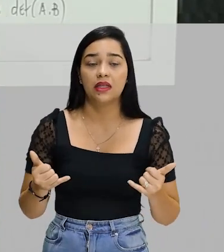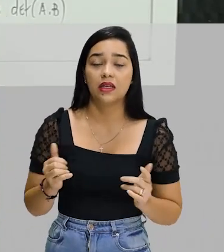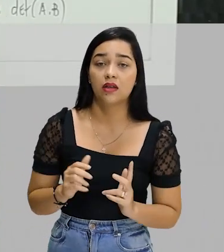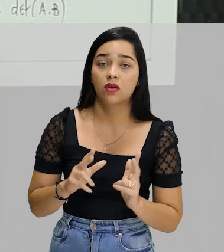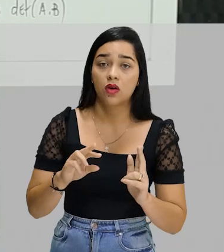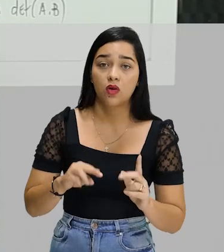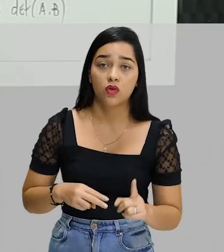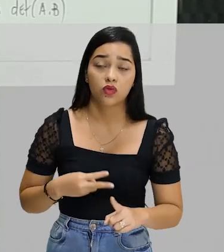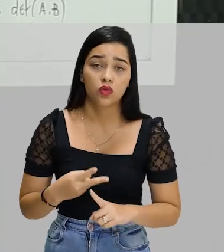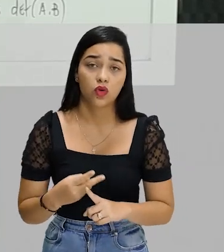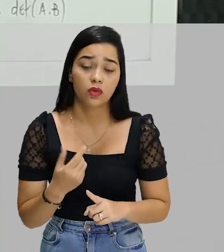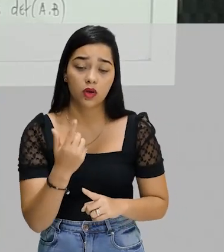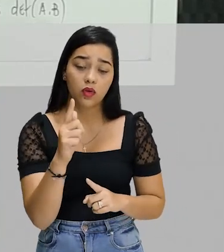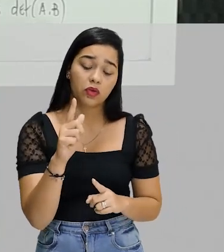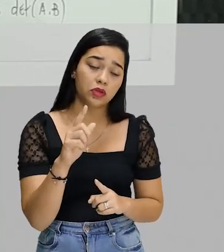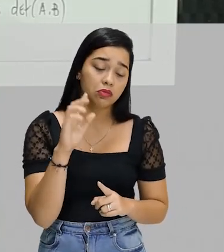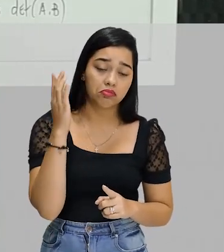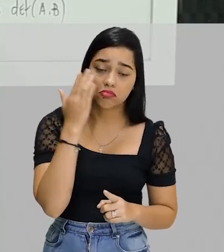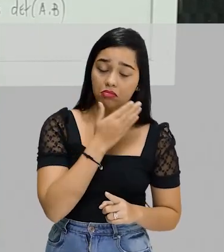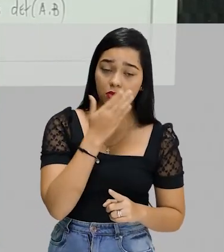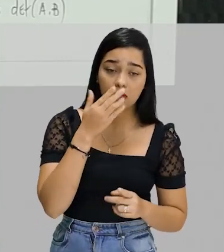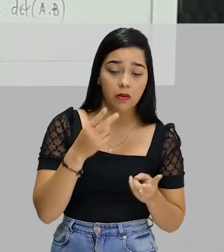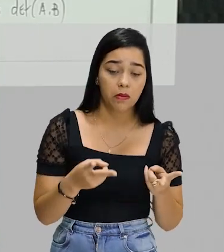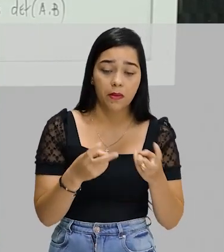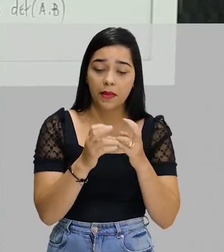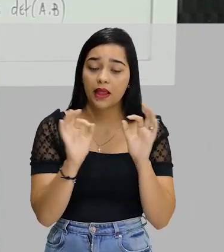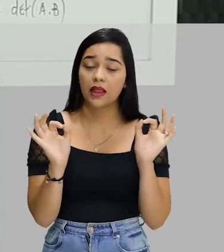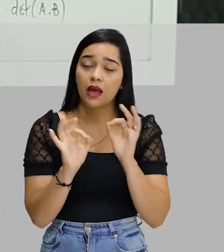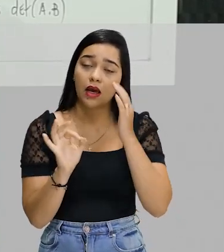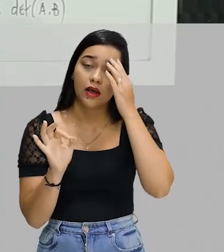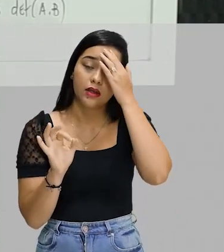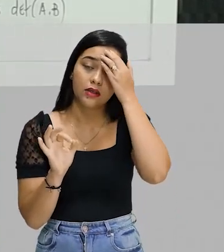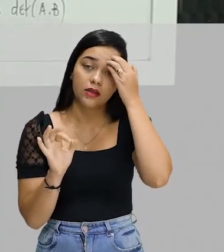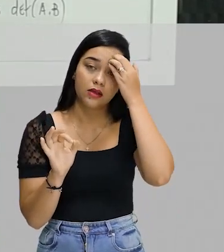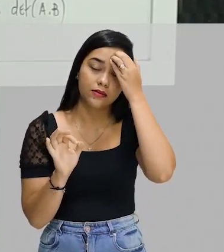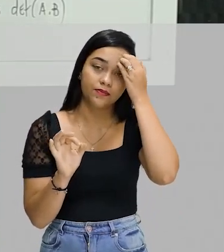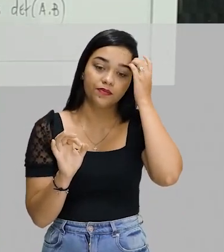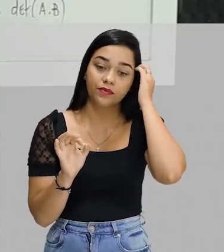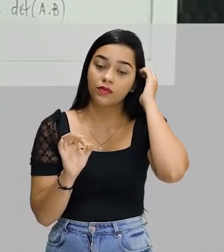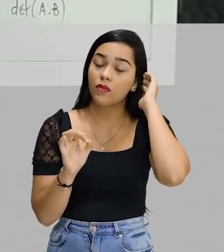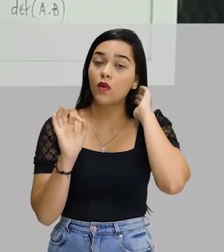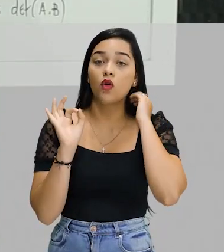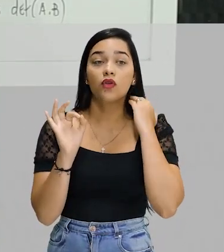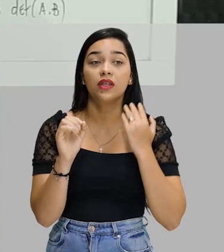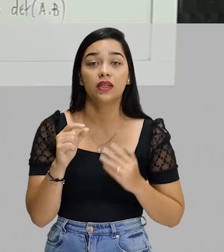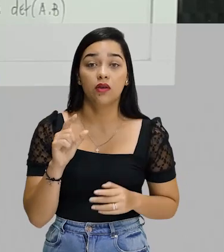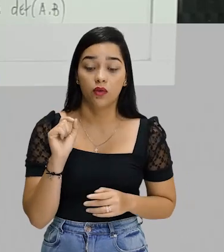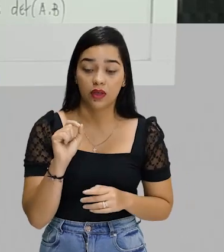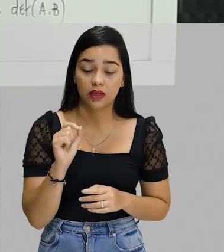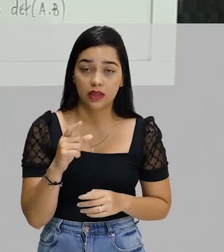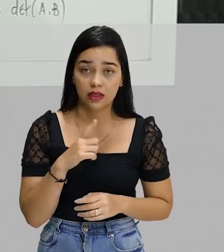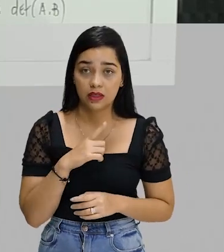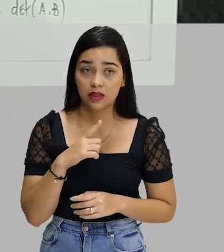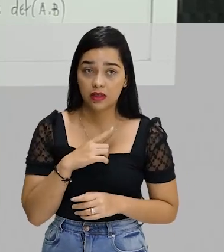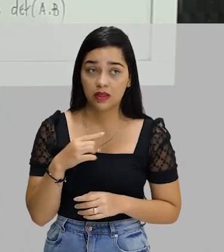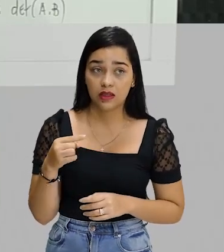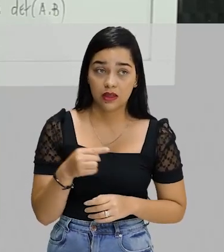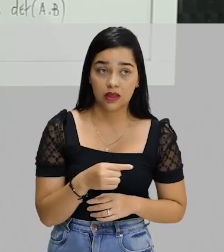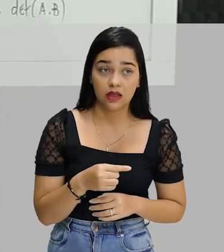ao dobro da outra, ou triplo. Eu não estou conseguindo enxergar o que torna essas matrizes